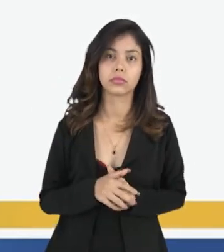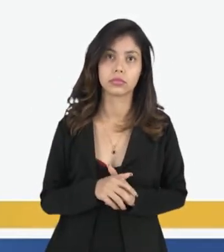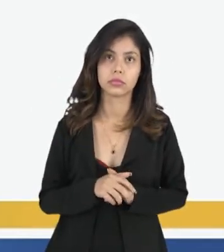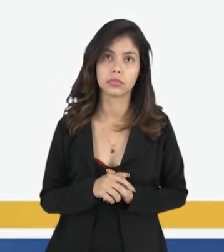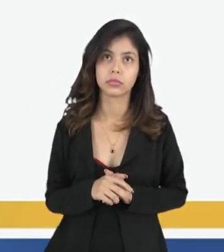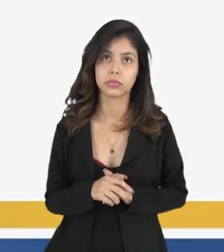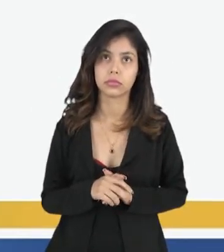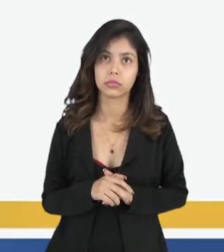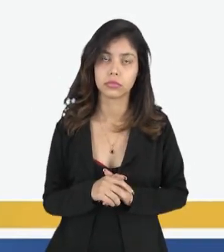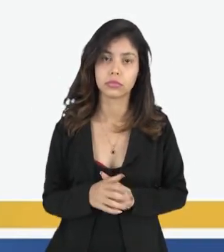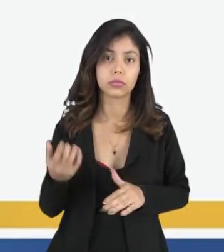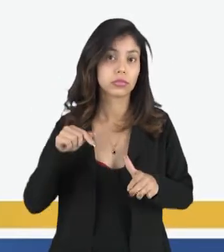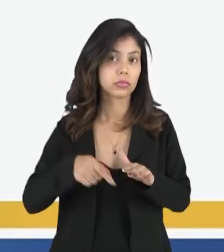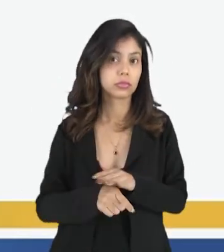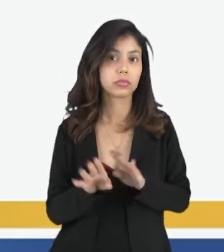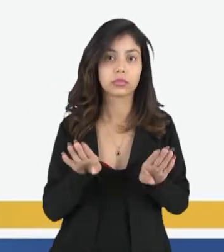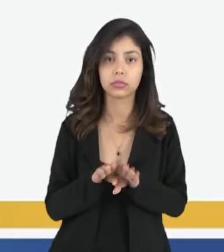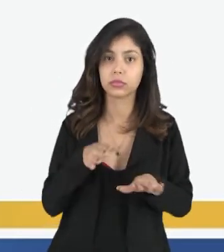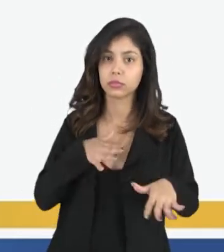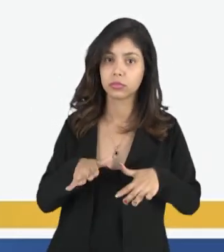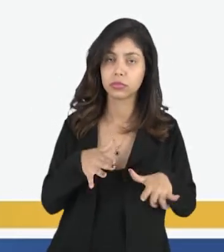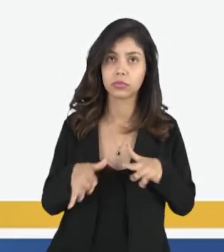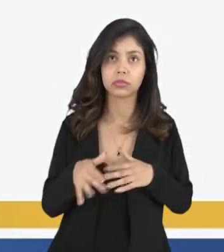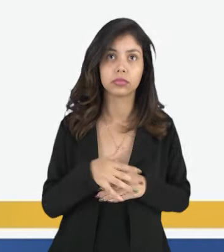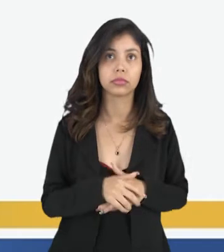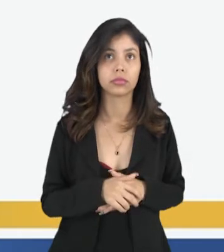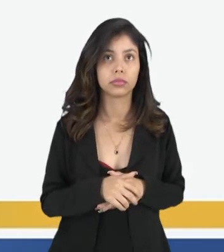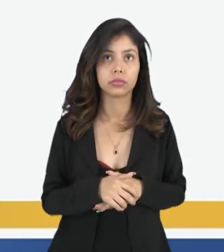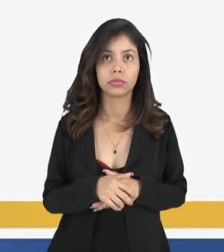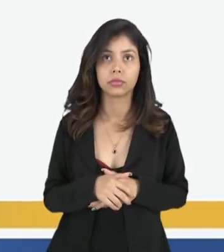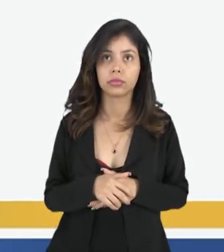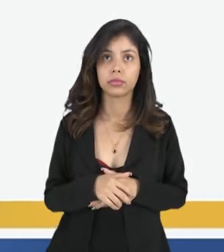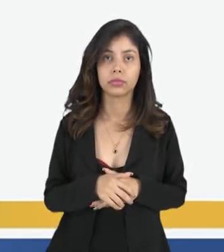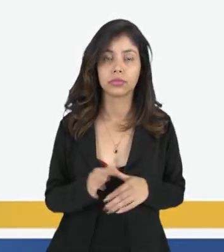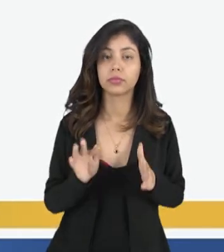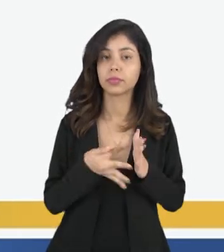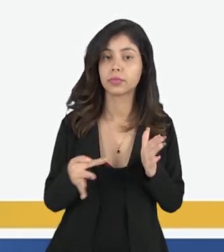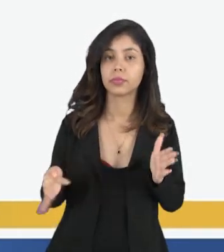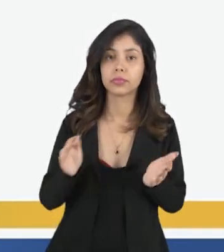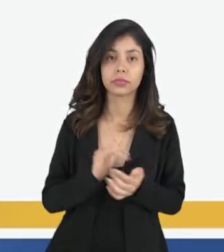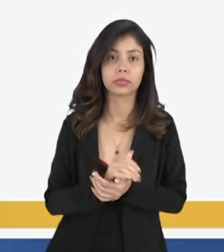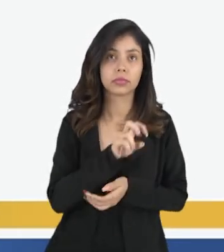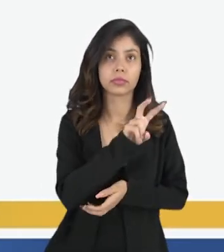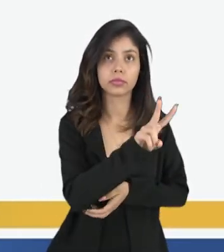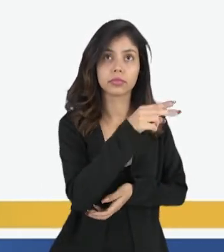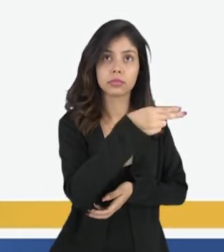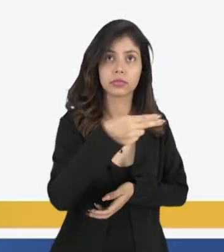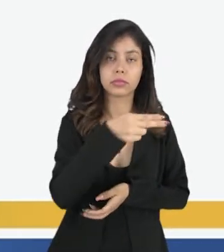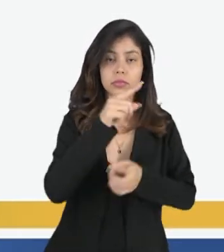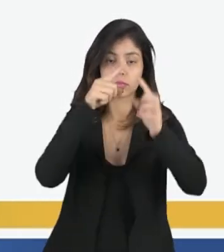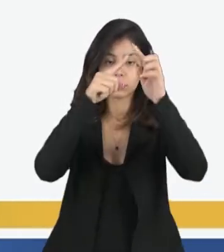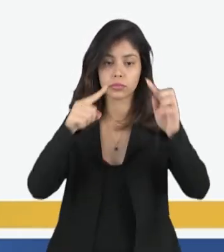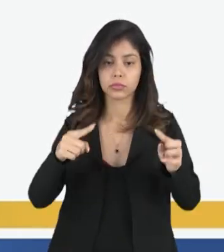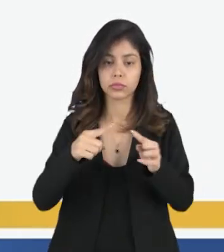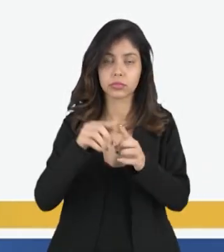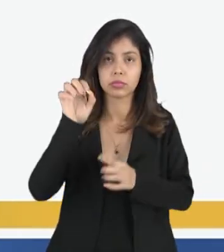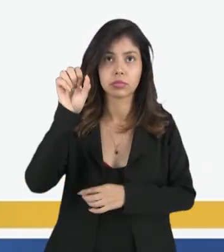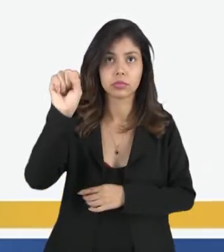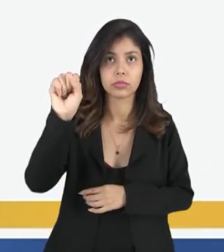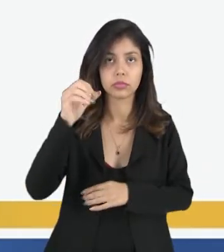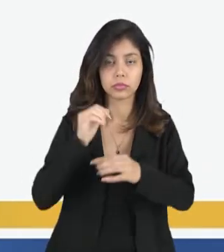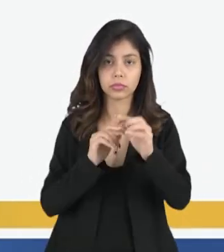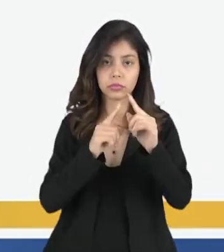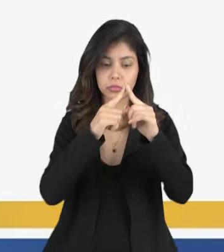vamos ter, dentro do movimento uniforme, a fórmula da velocidade média. Ela é dada